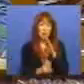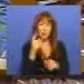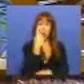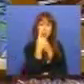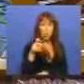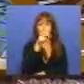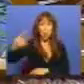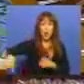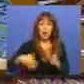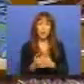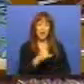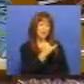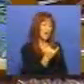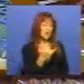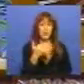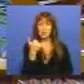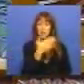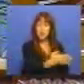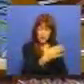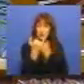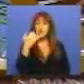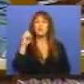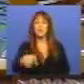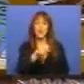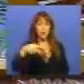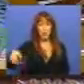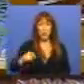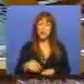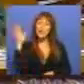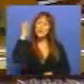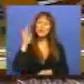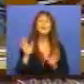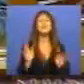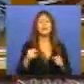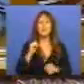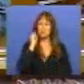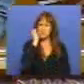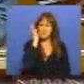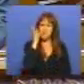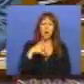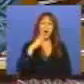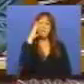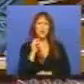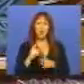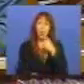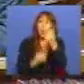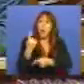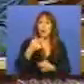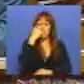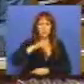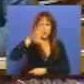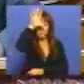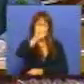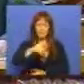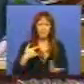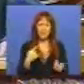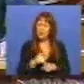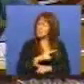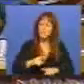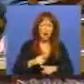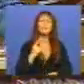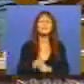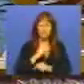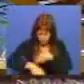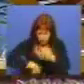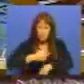1€ para os 720€. Estes números que deveriam fazer corar de vergonha qualquer governante não impedem mesmo